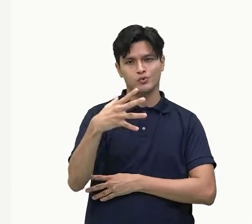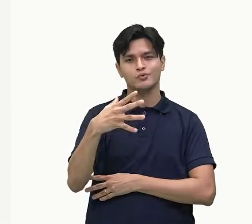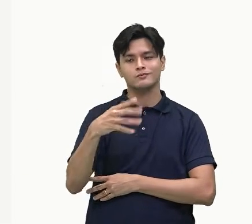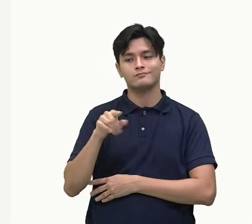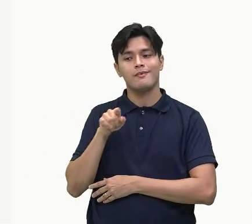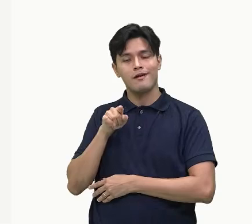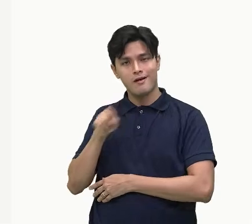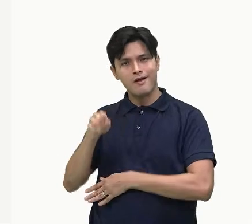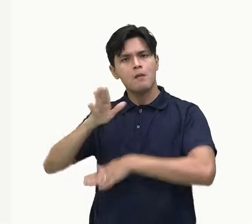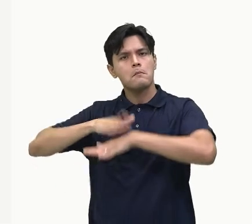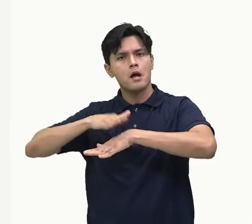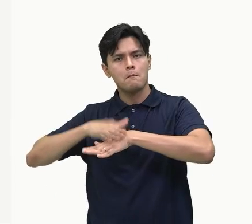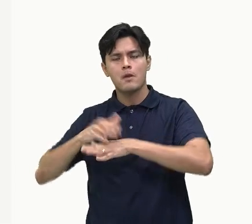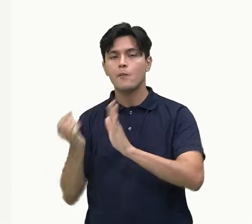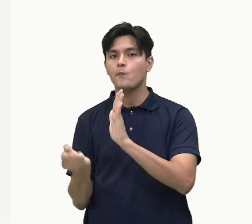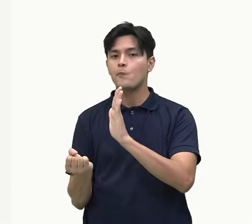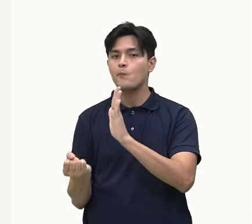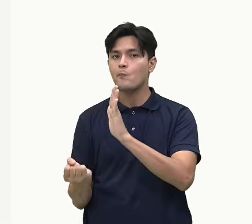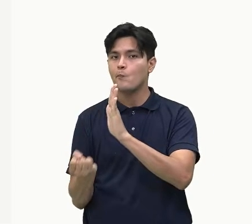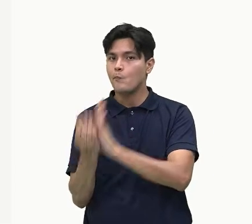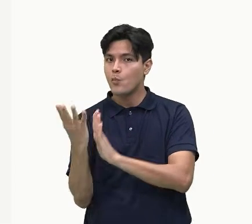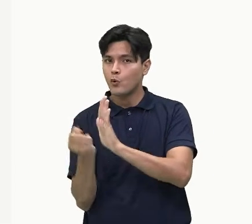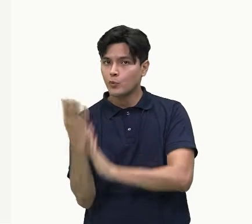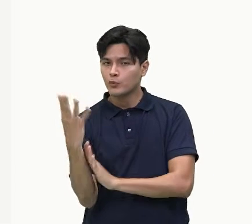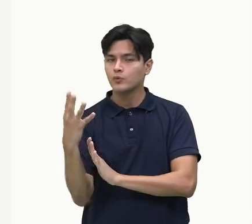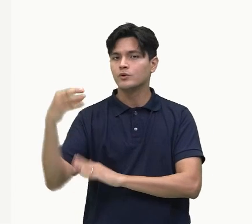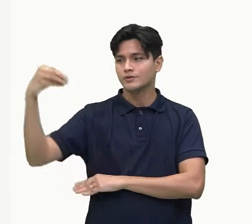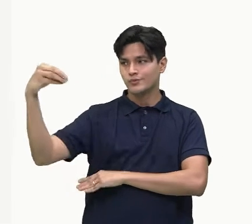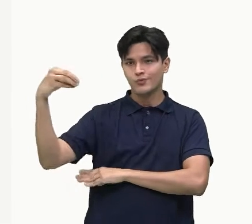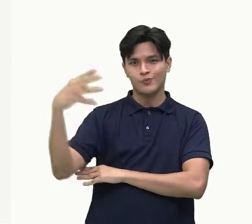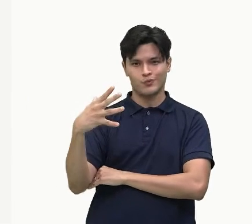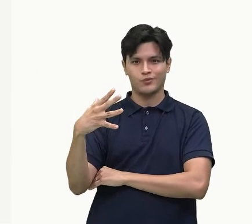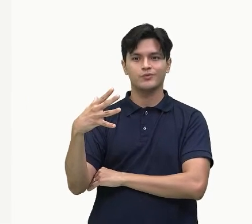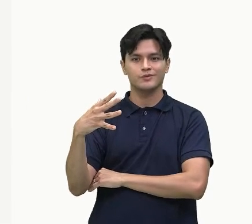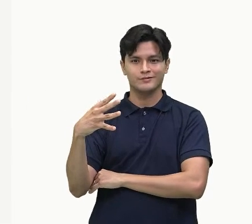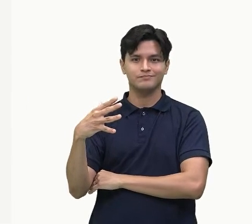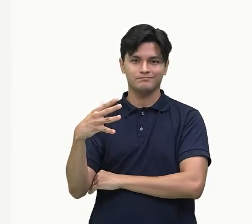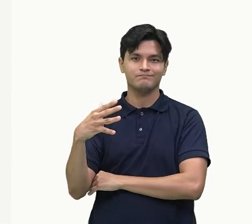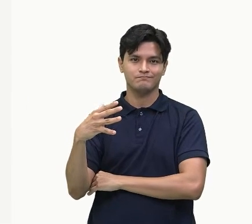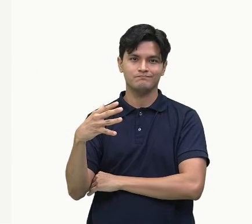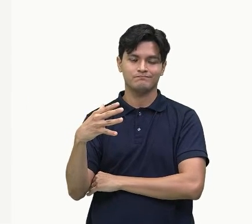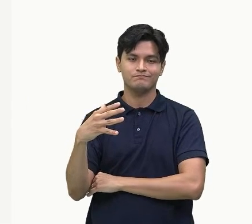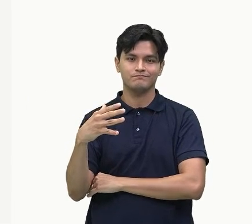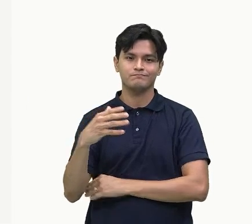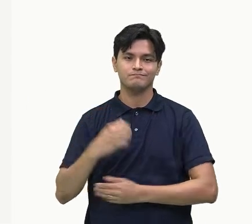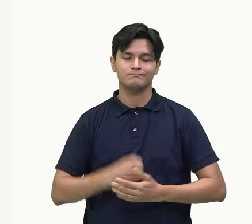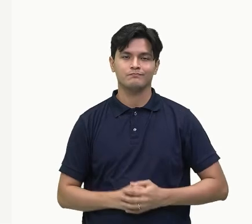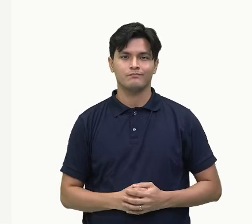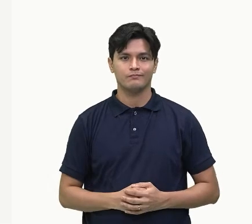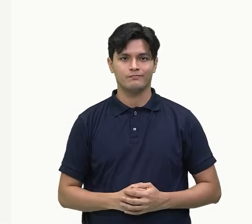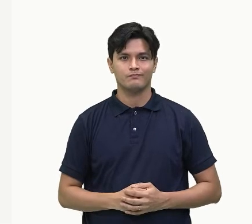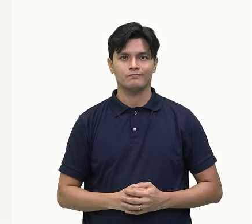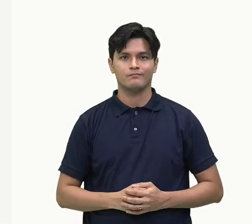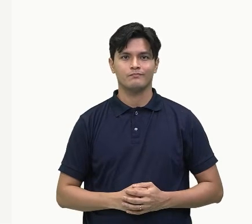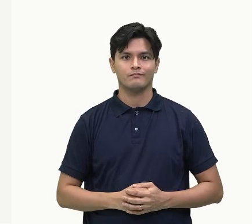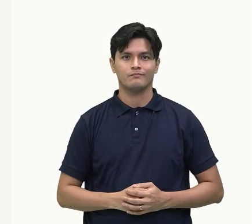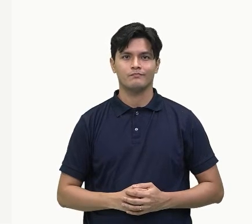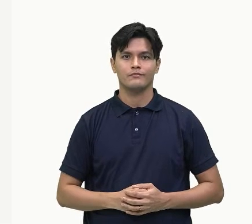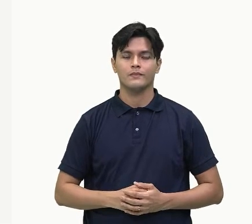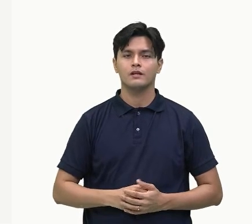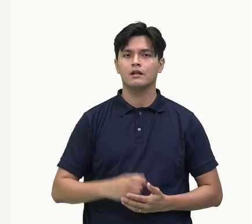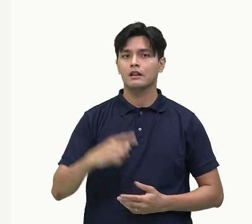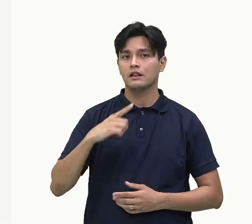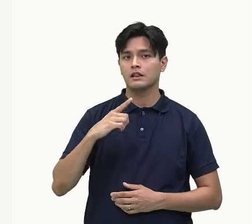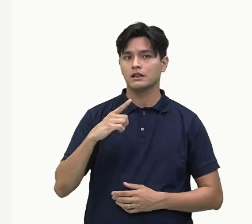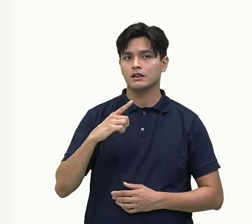produzem, por assim dizer, sua própria luminosidade, sua própria luz. E aí nós temos aqui um conjunto de imagens